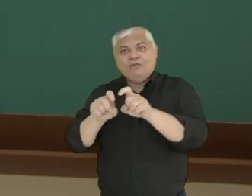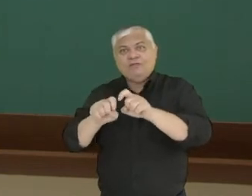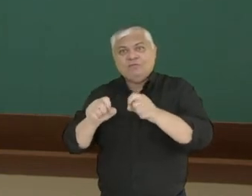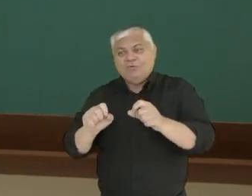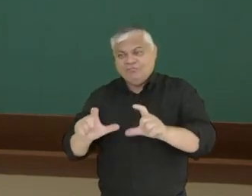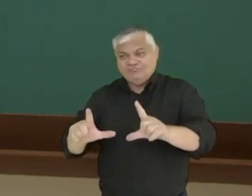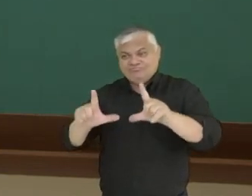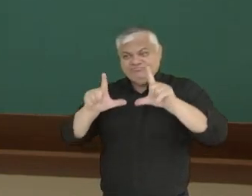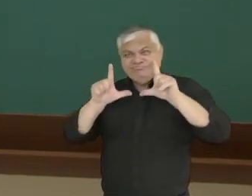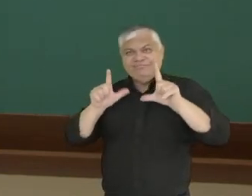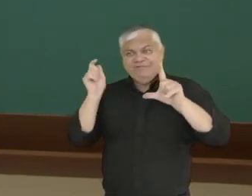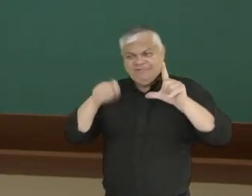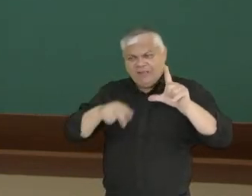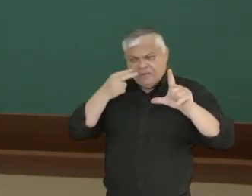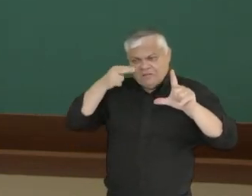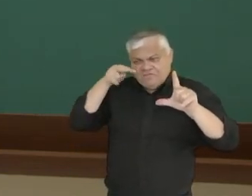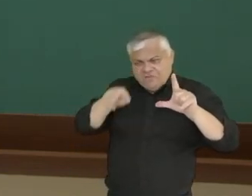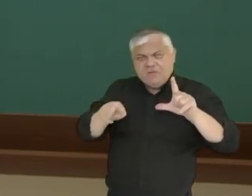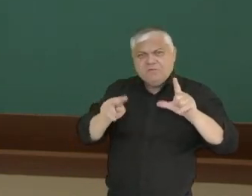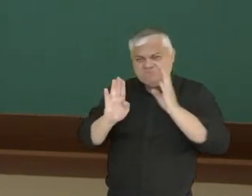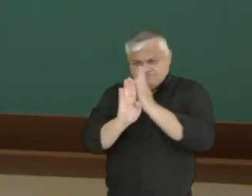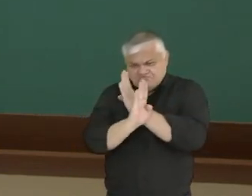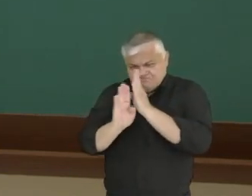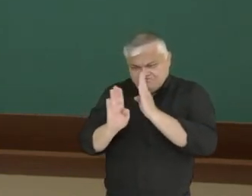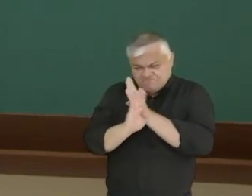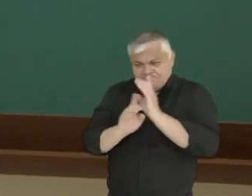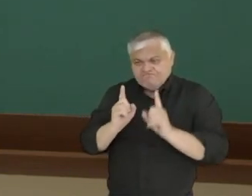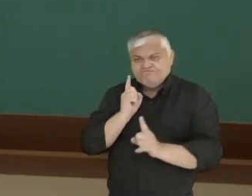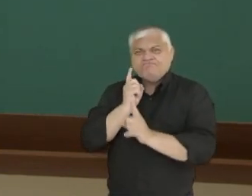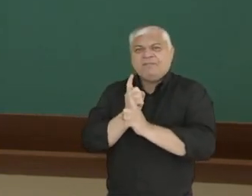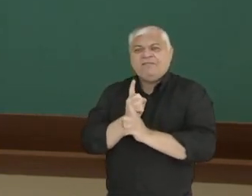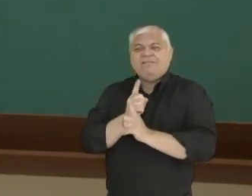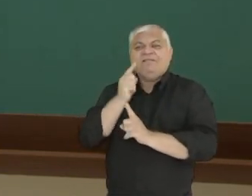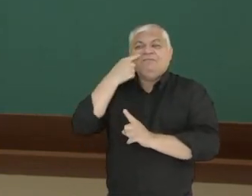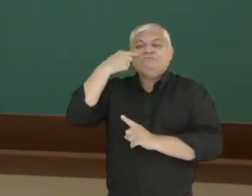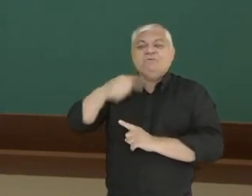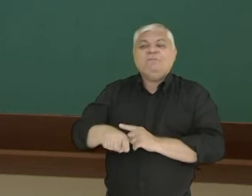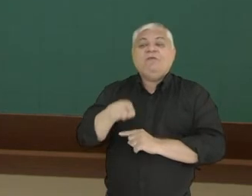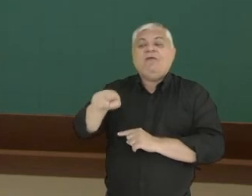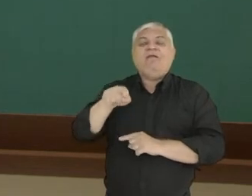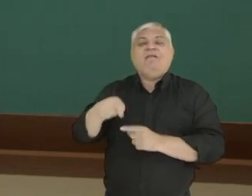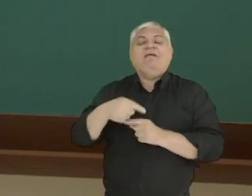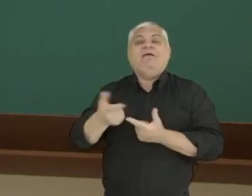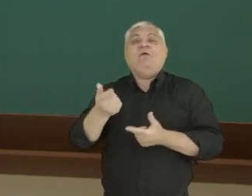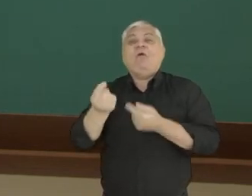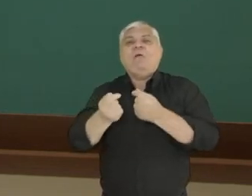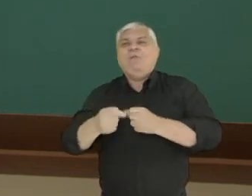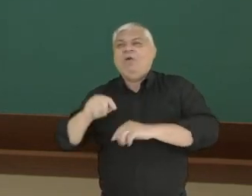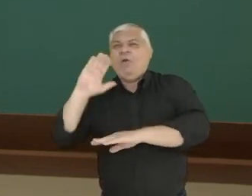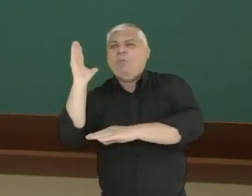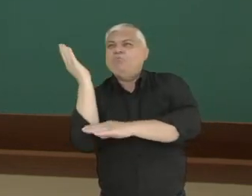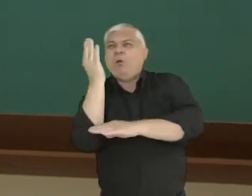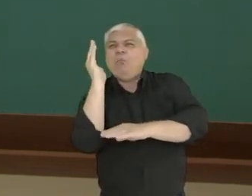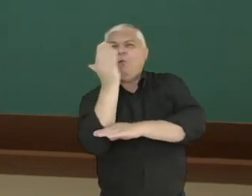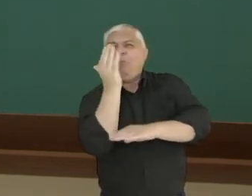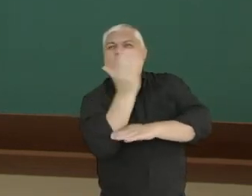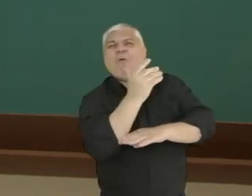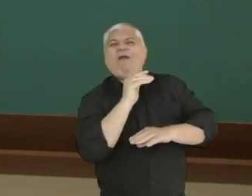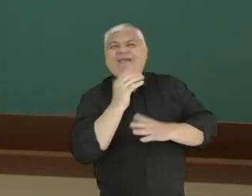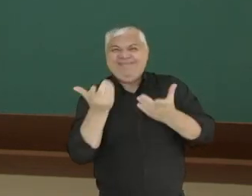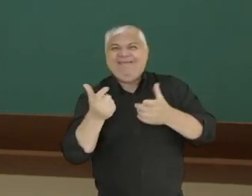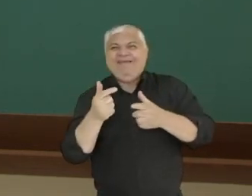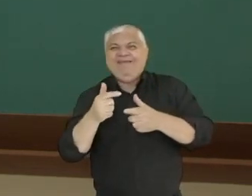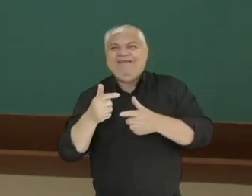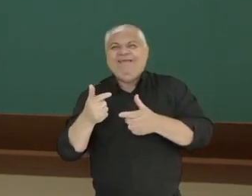de satélite já consegue se monitorar aonde esses garimpeiros estão atuando, para que a partir disso forças